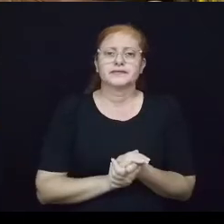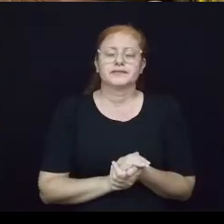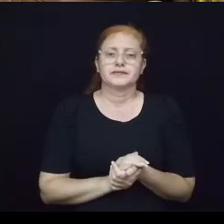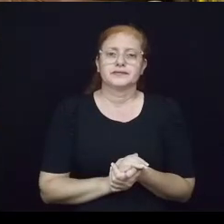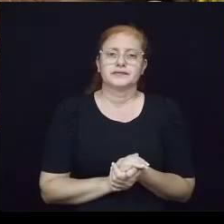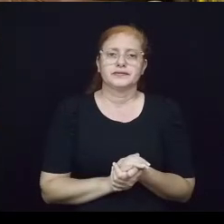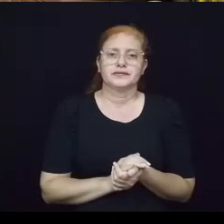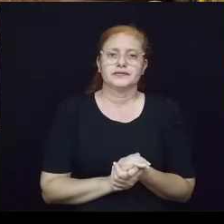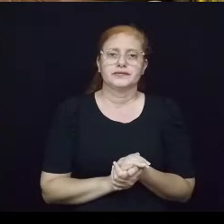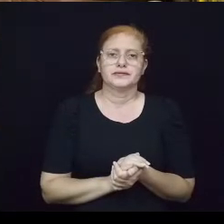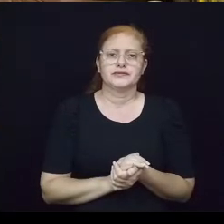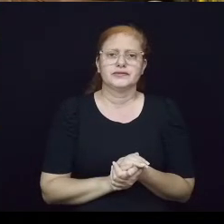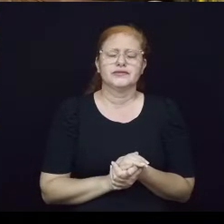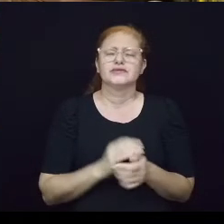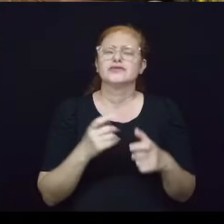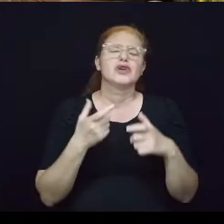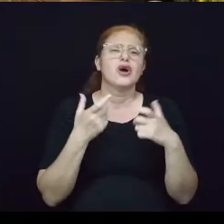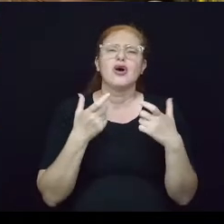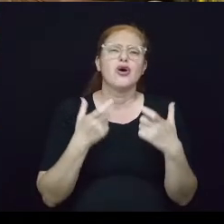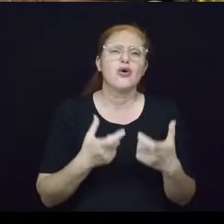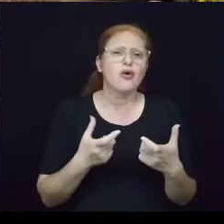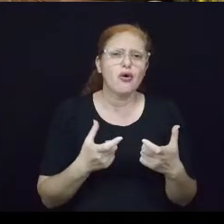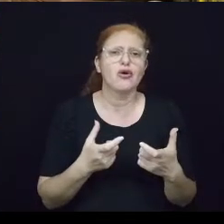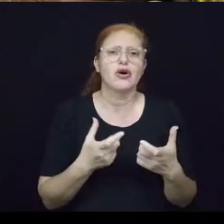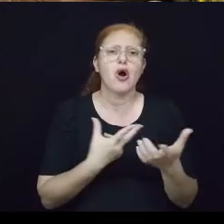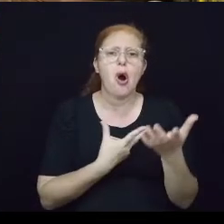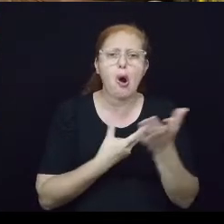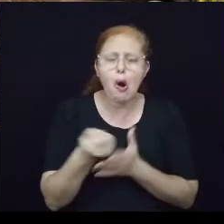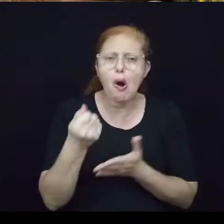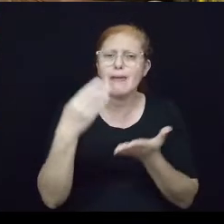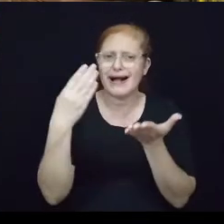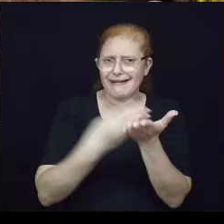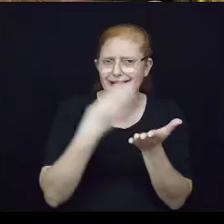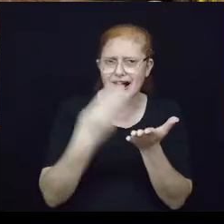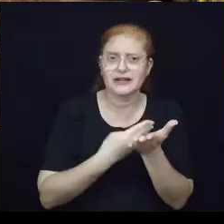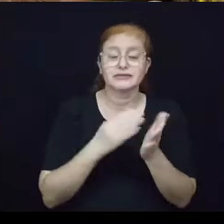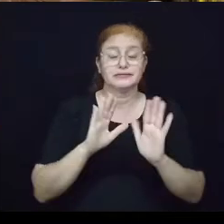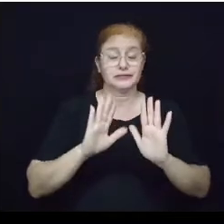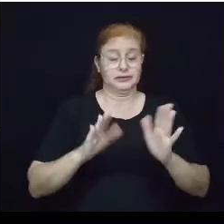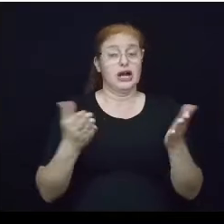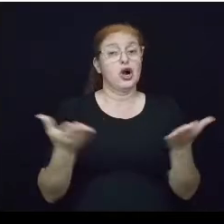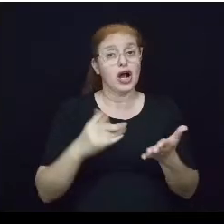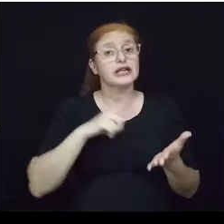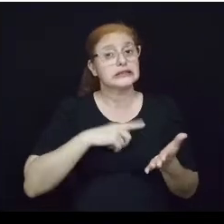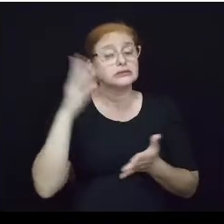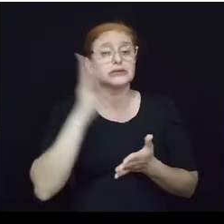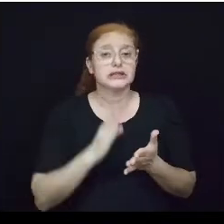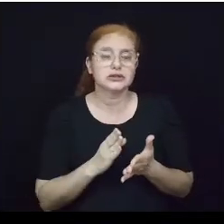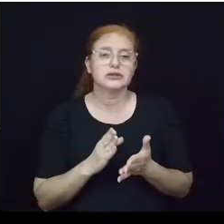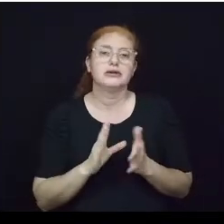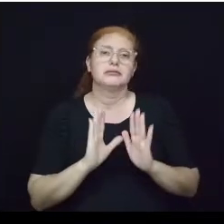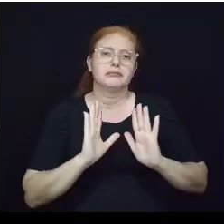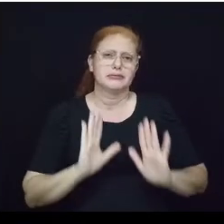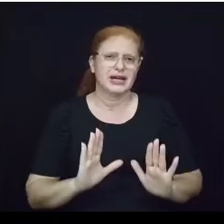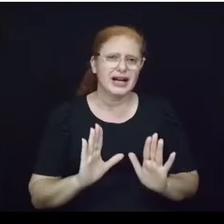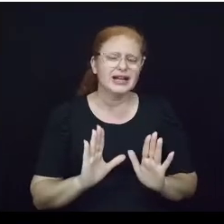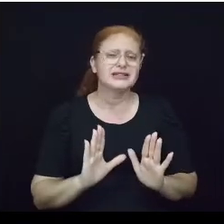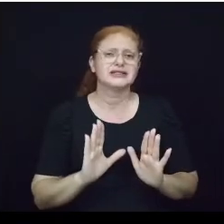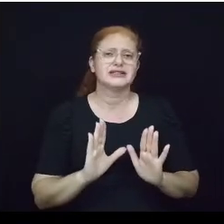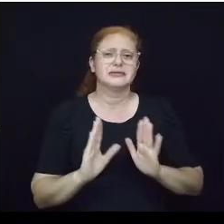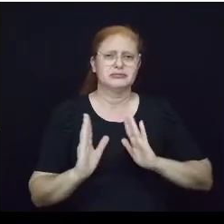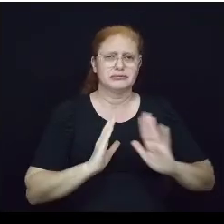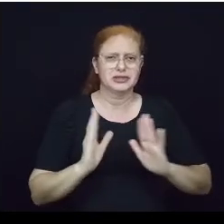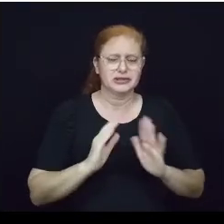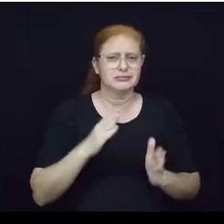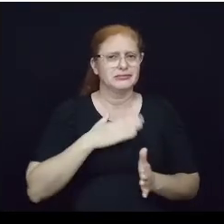ferramentas, elas vêm de onde? Tu Pois compras por catálogo. Agora tem no Brasil, mas durante um bom tempo isso